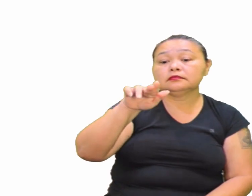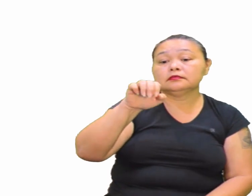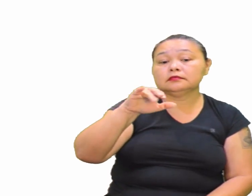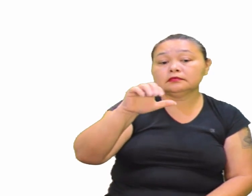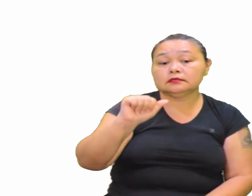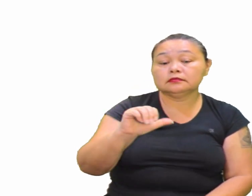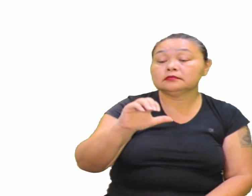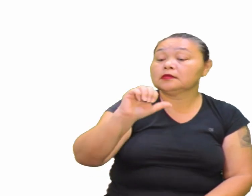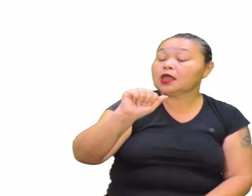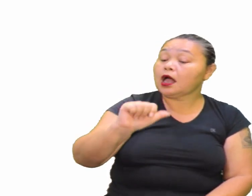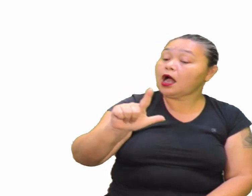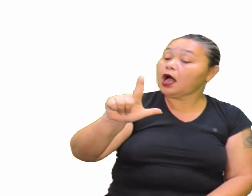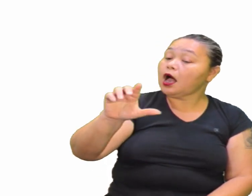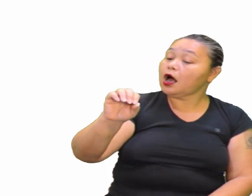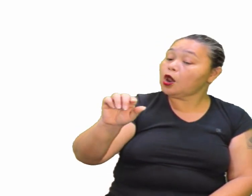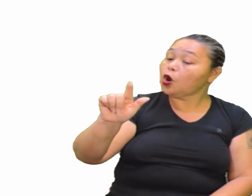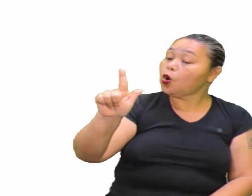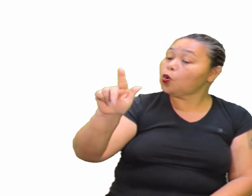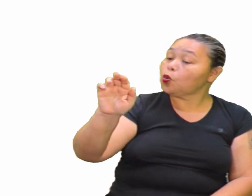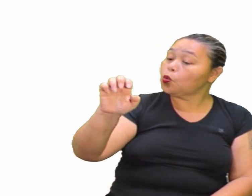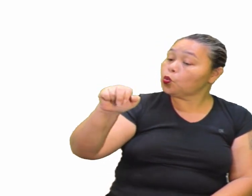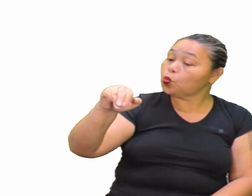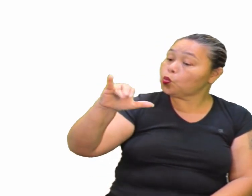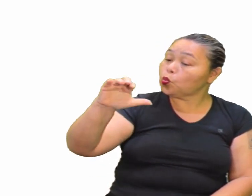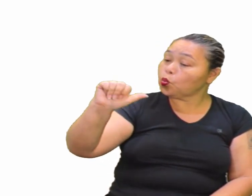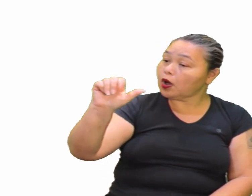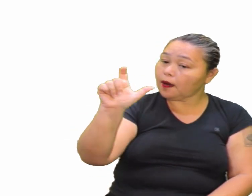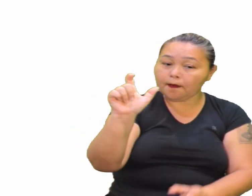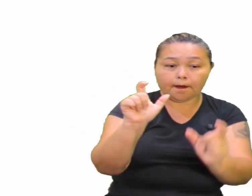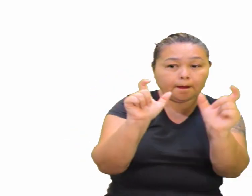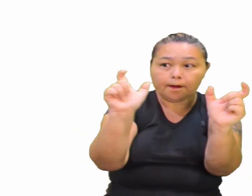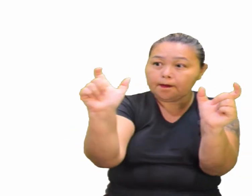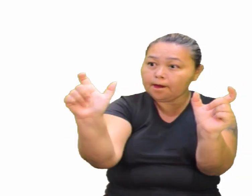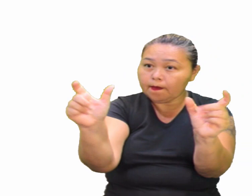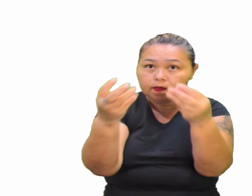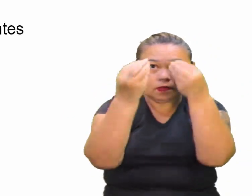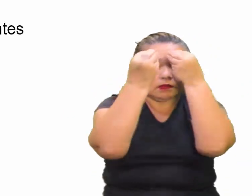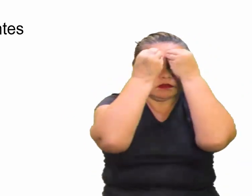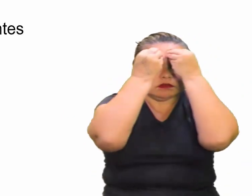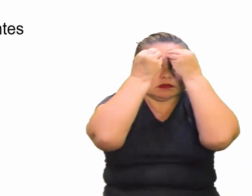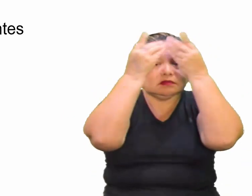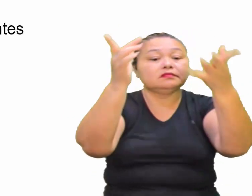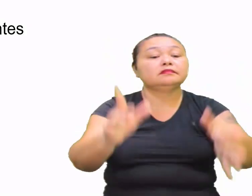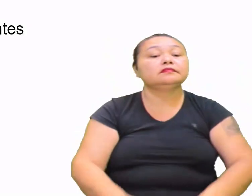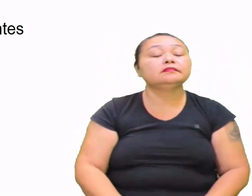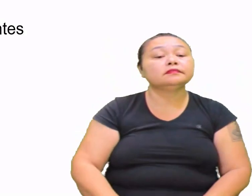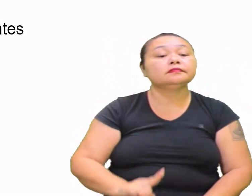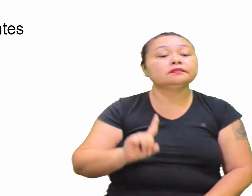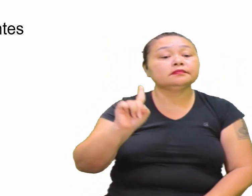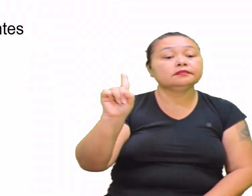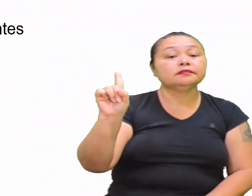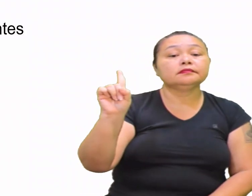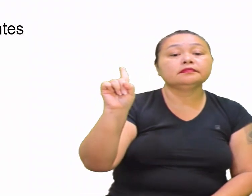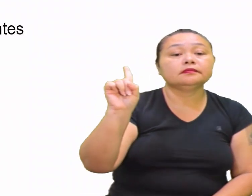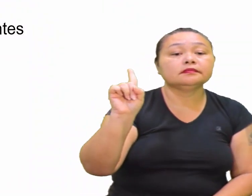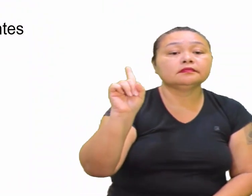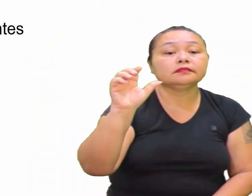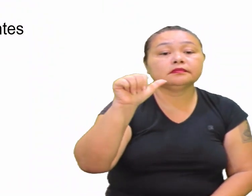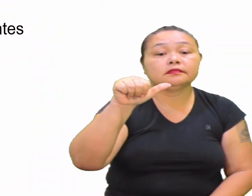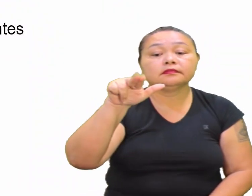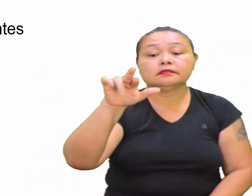também alogênica. Olha aí, gravem aí esses termos. Vamos lá, sucessão